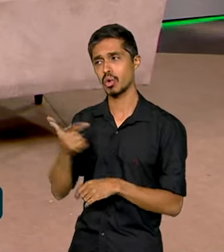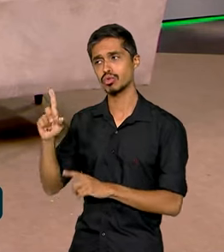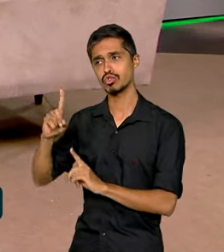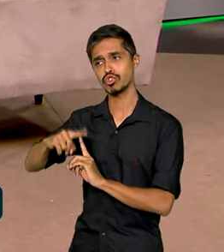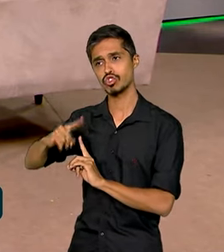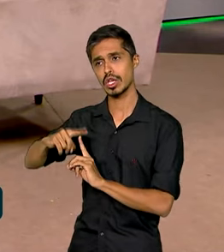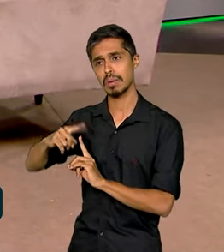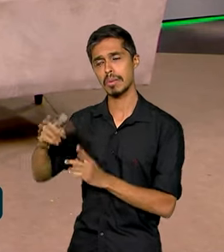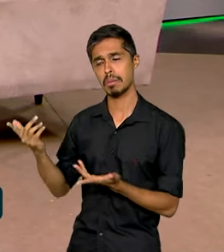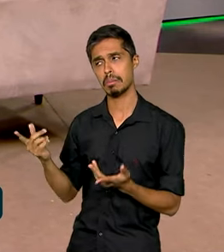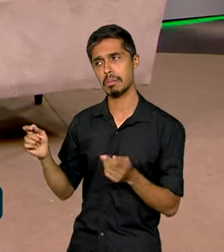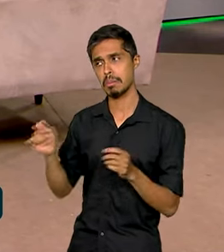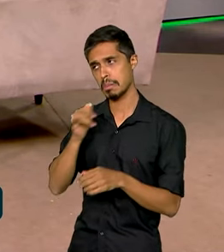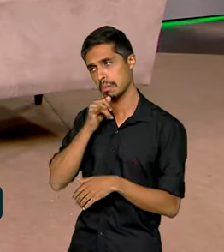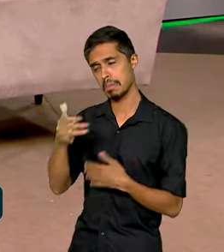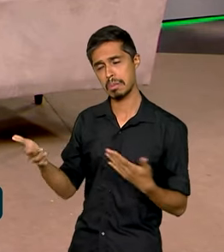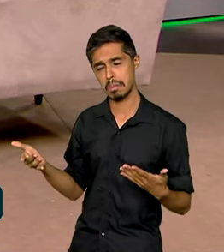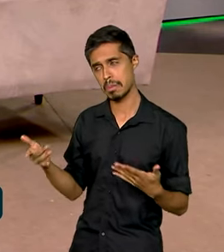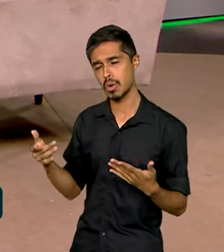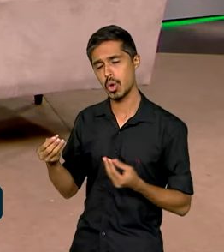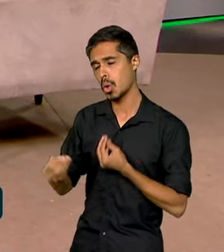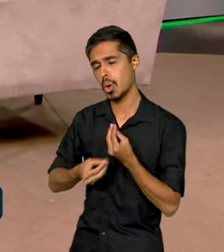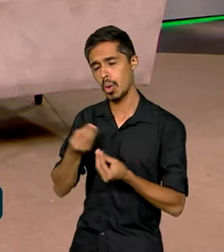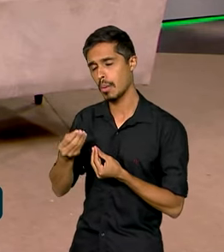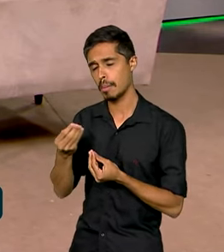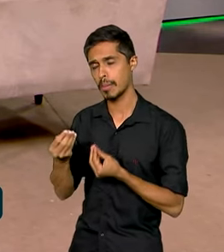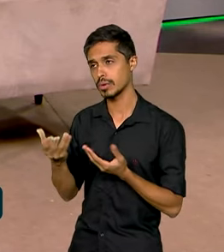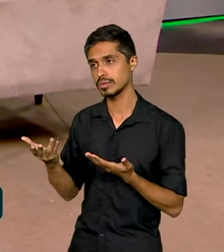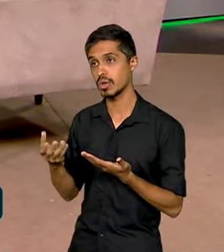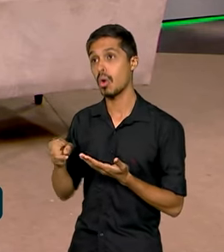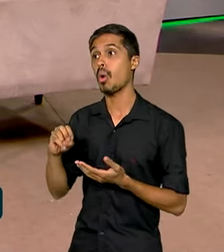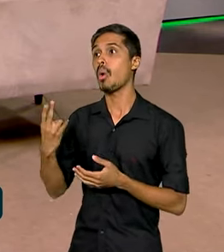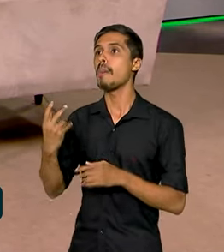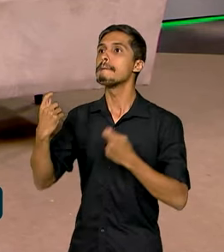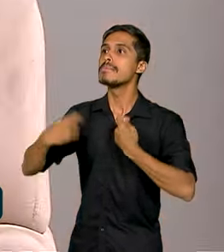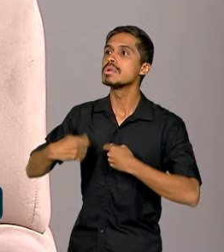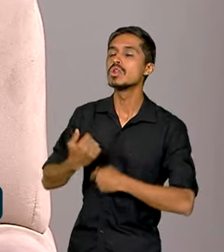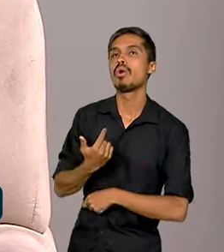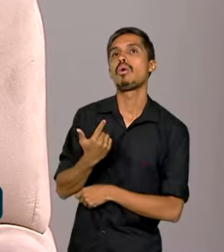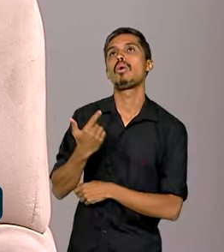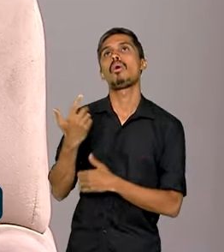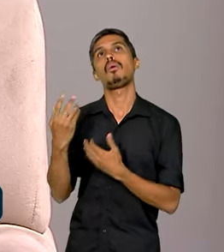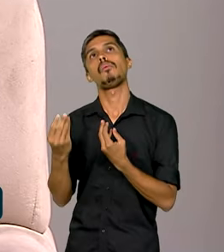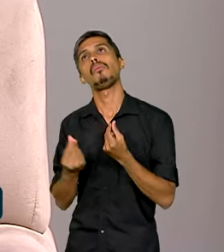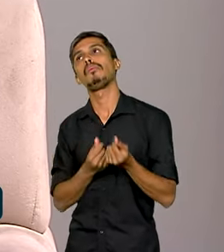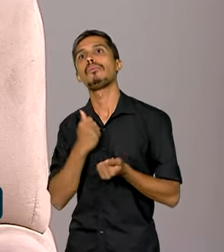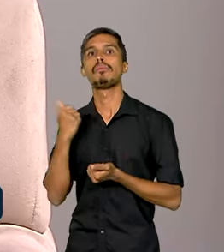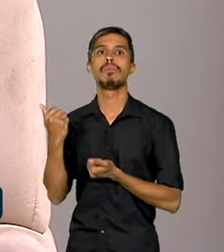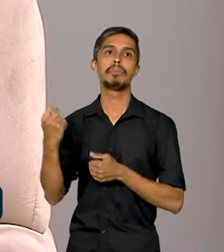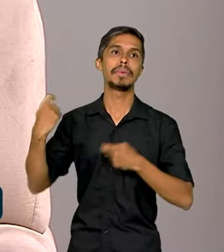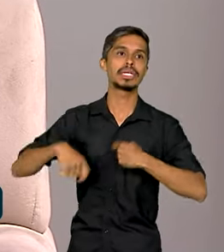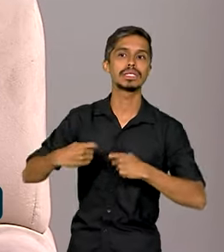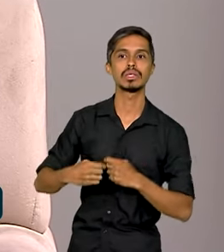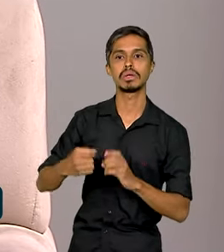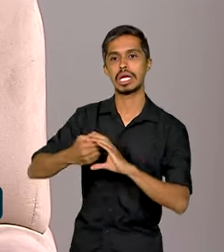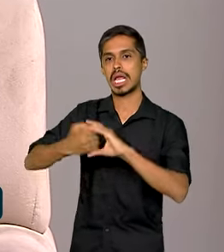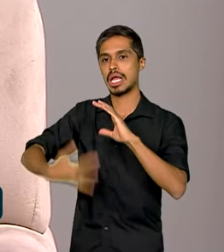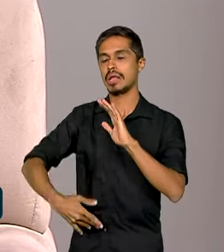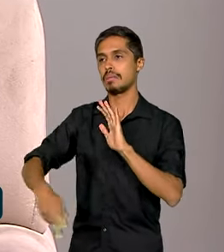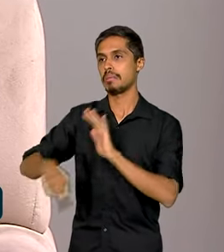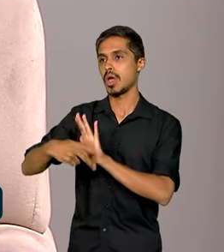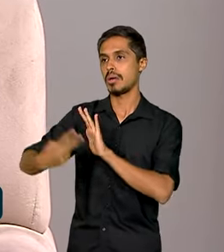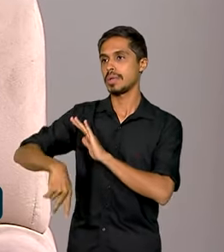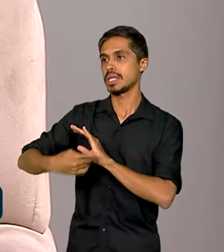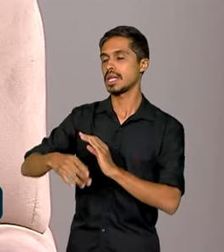de de de peça por exemplo como que funciona isso ou depende de algumas eh eh alguma algum critério do